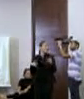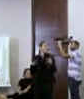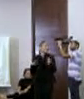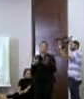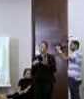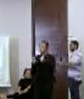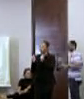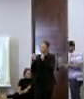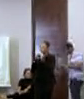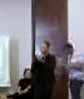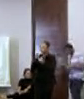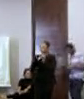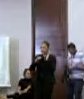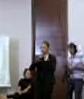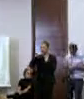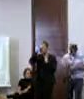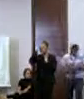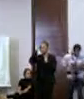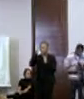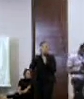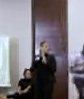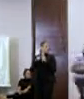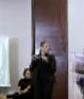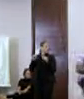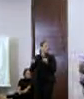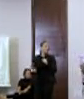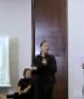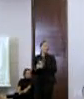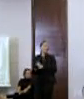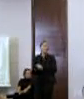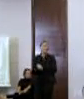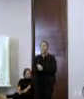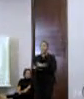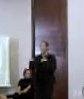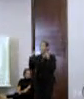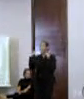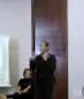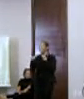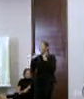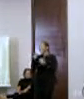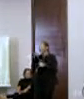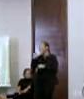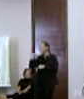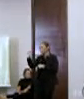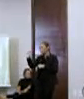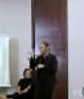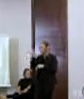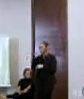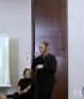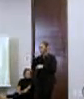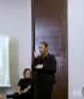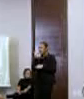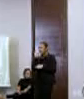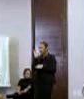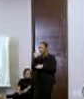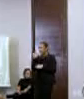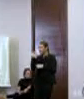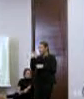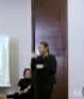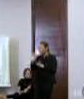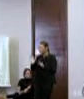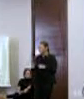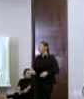juntarmos todas essas pessoas para estarmos aqui. Eu preciso contar uma pequena história, gente, antes de dar o